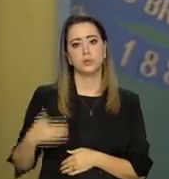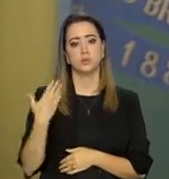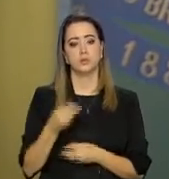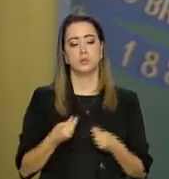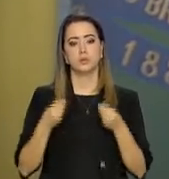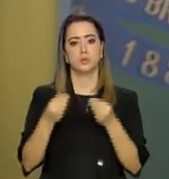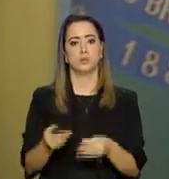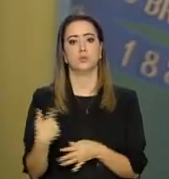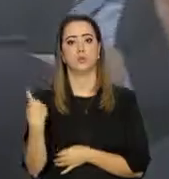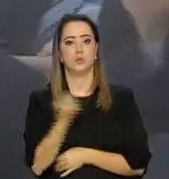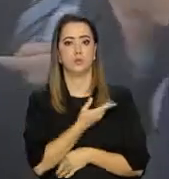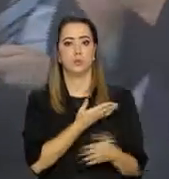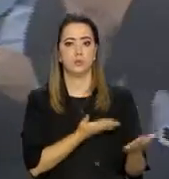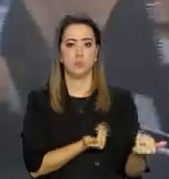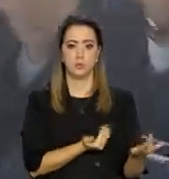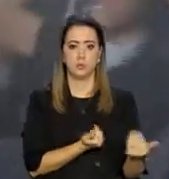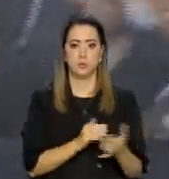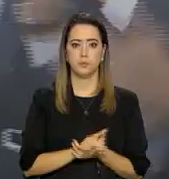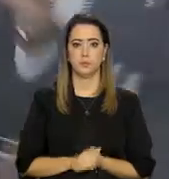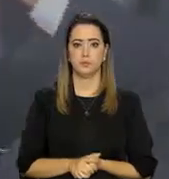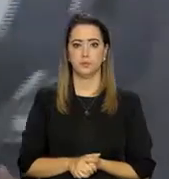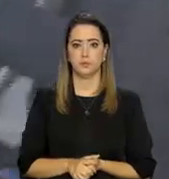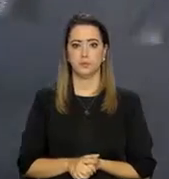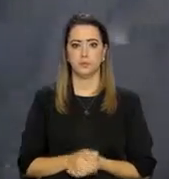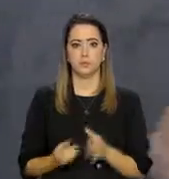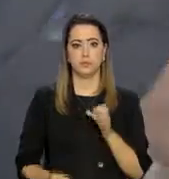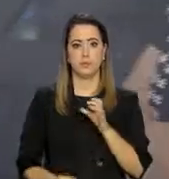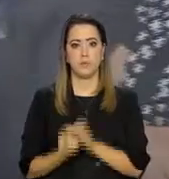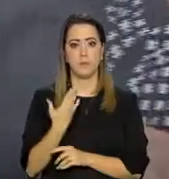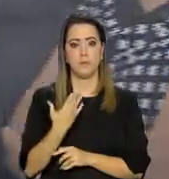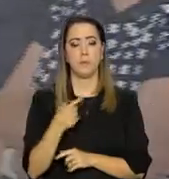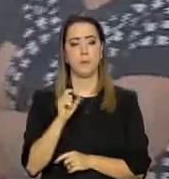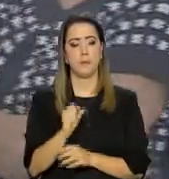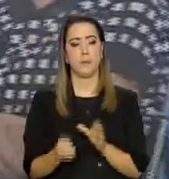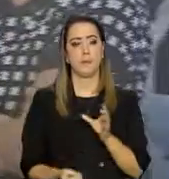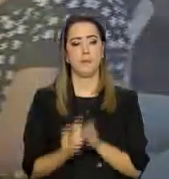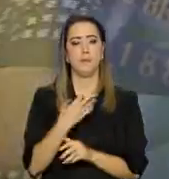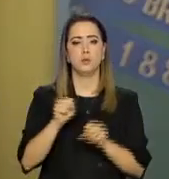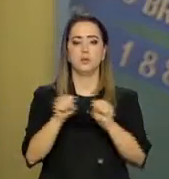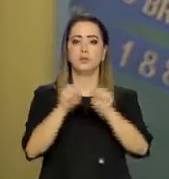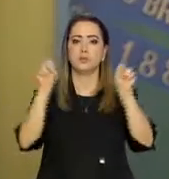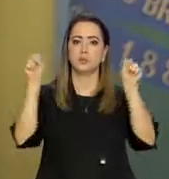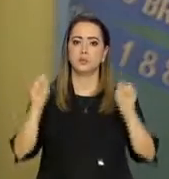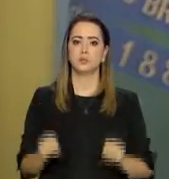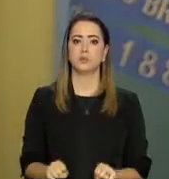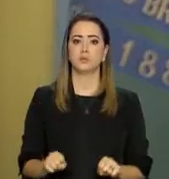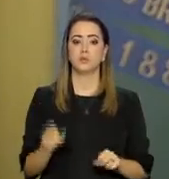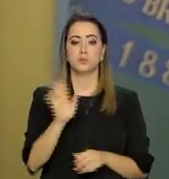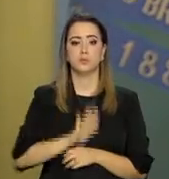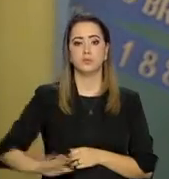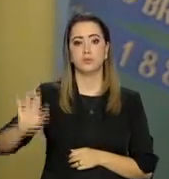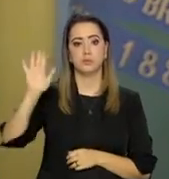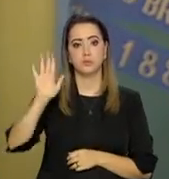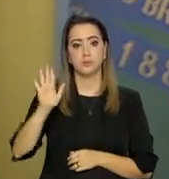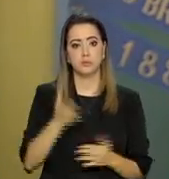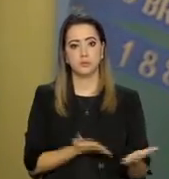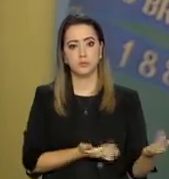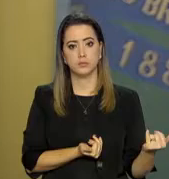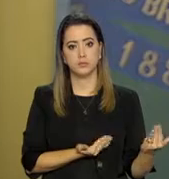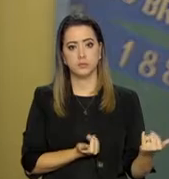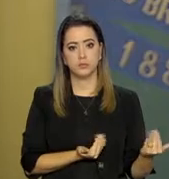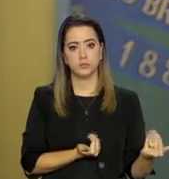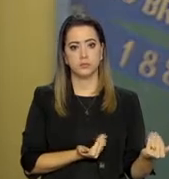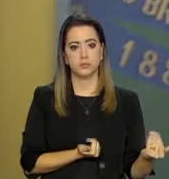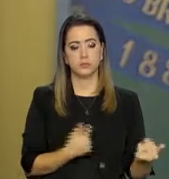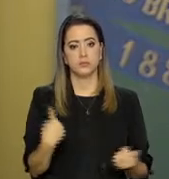para os nossos jovens. Ao criar esse Sistema Nacional da